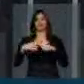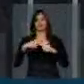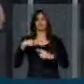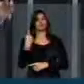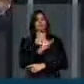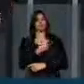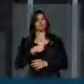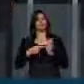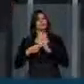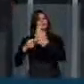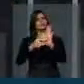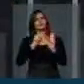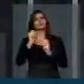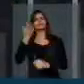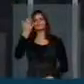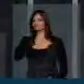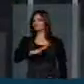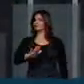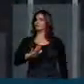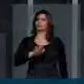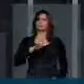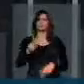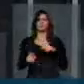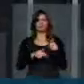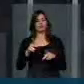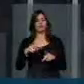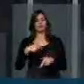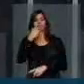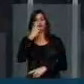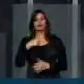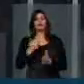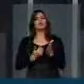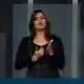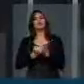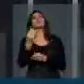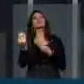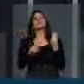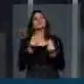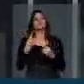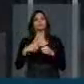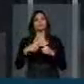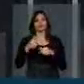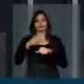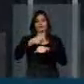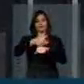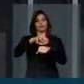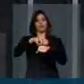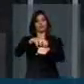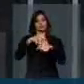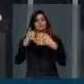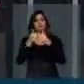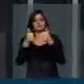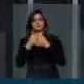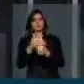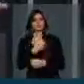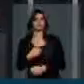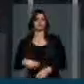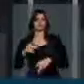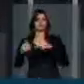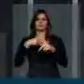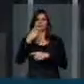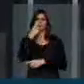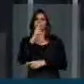mostrar uma grande insatisfação popular. O gatilho foi a questão do transporte público, quando não se